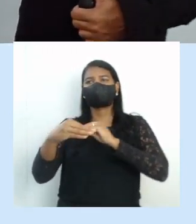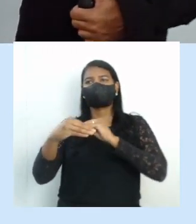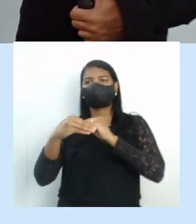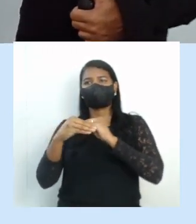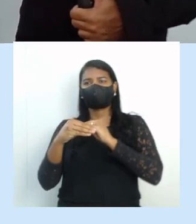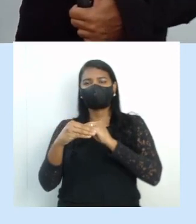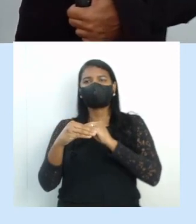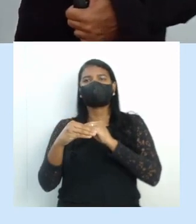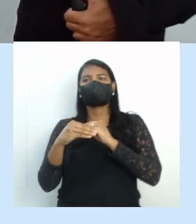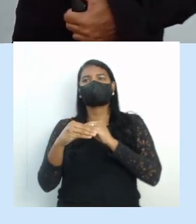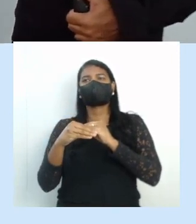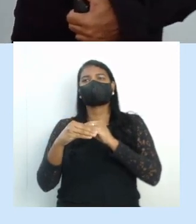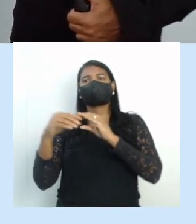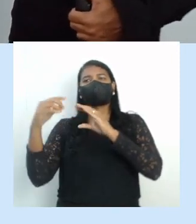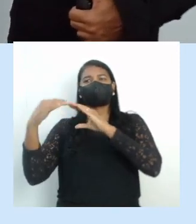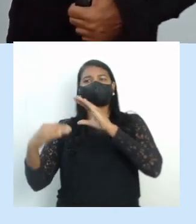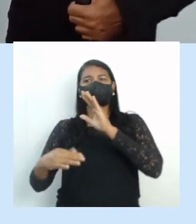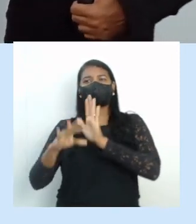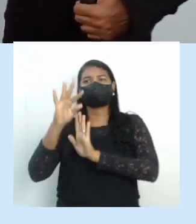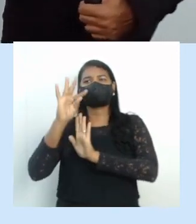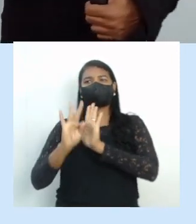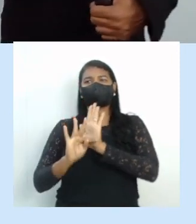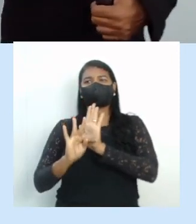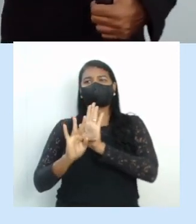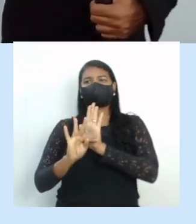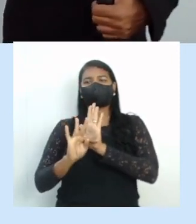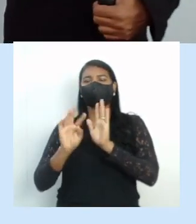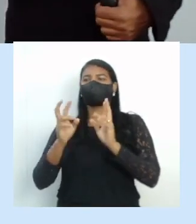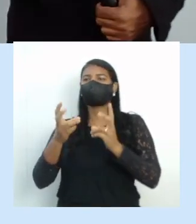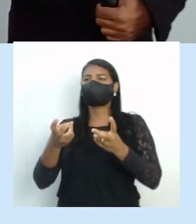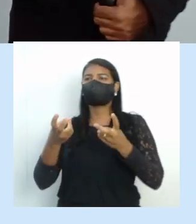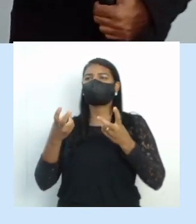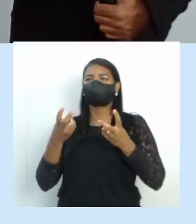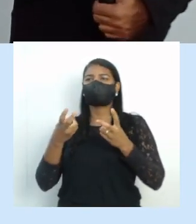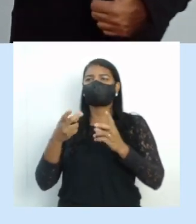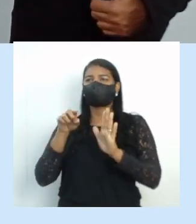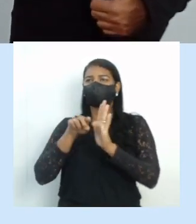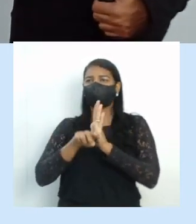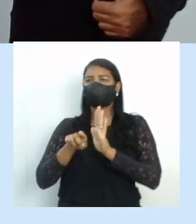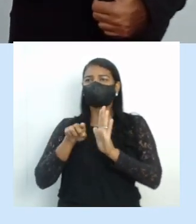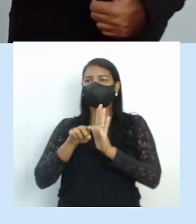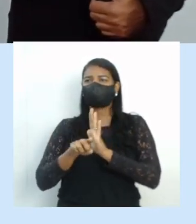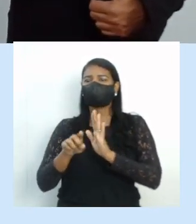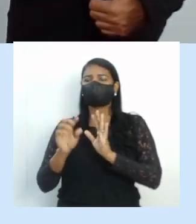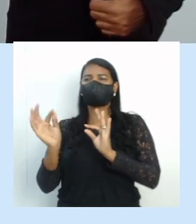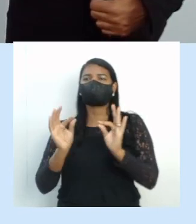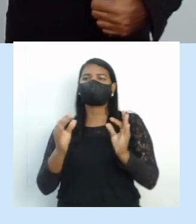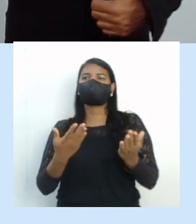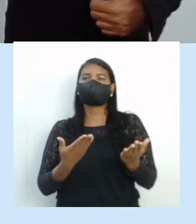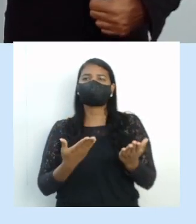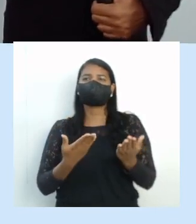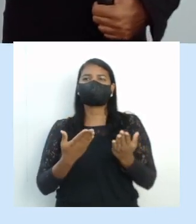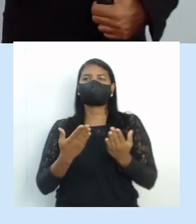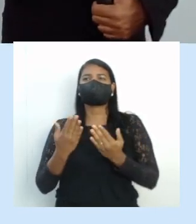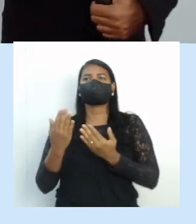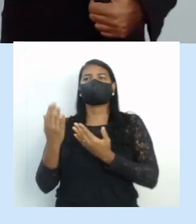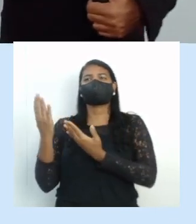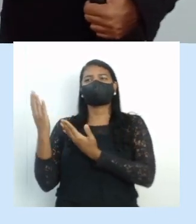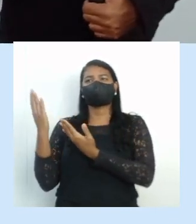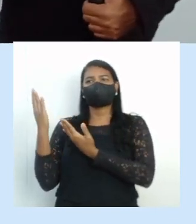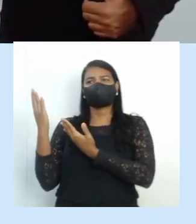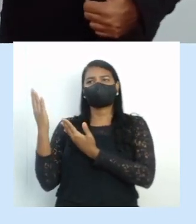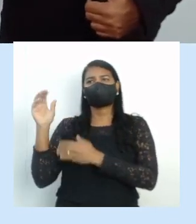aquela lacuna do texto. Observa aí as alternativas. Veja que eu tenho a alternativa